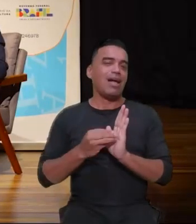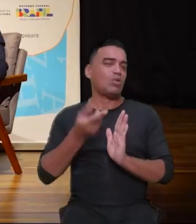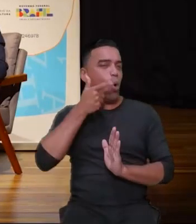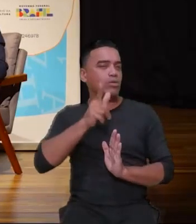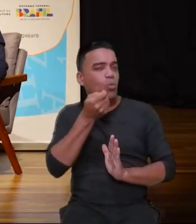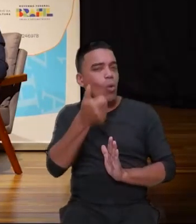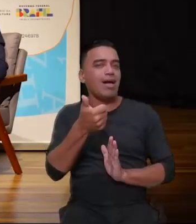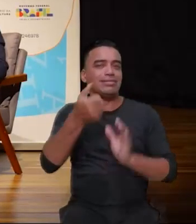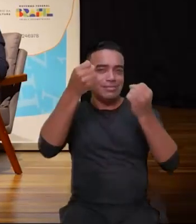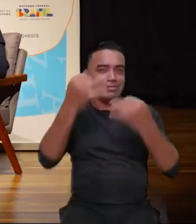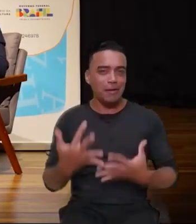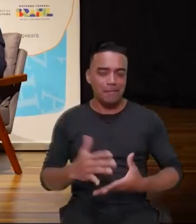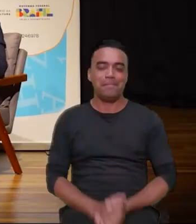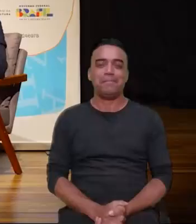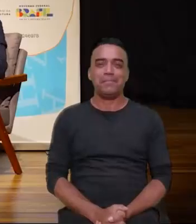dar conta.